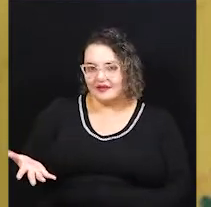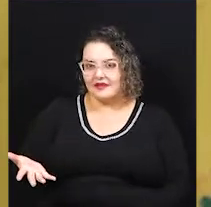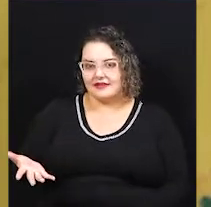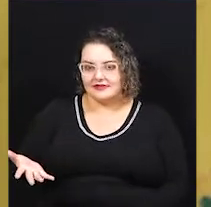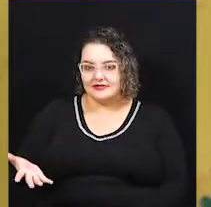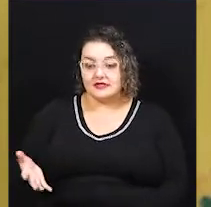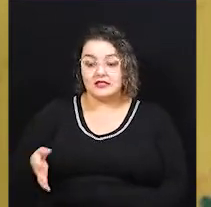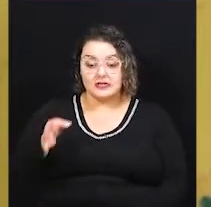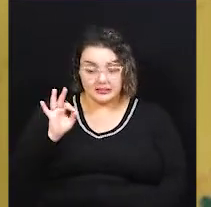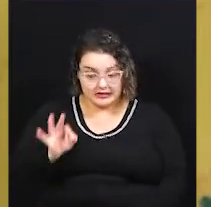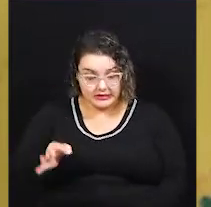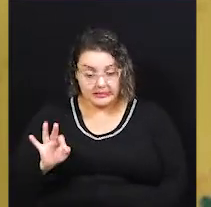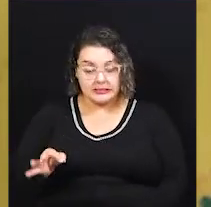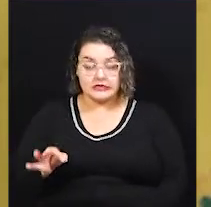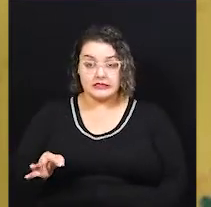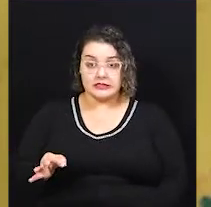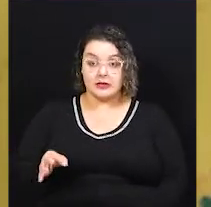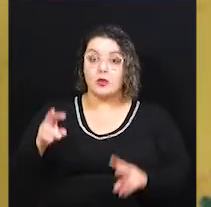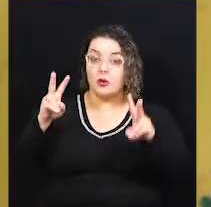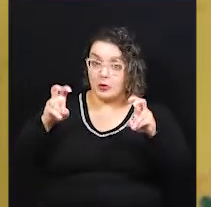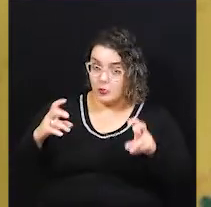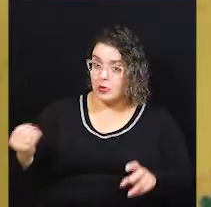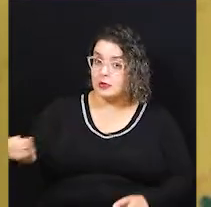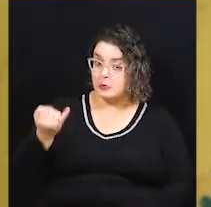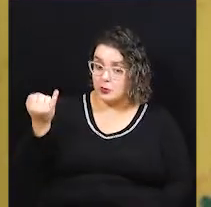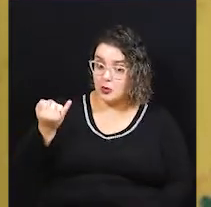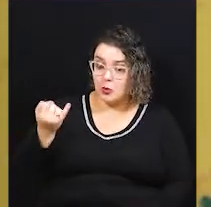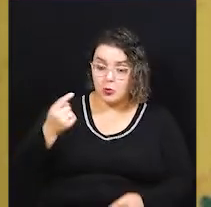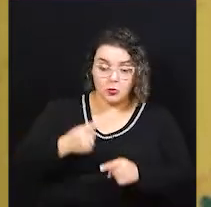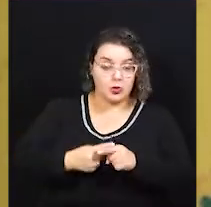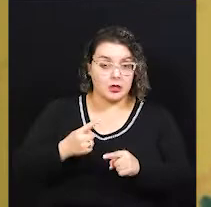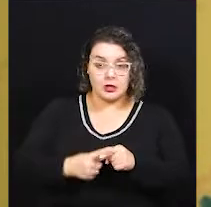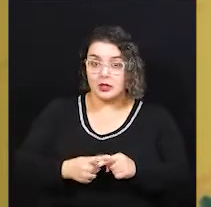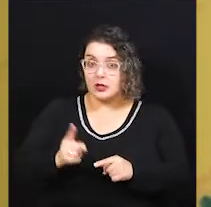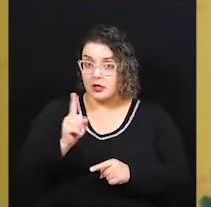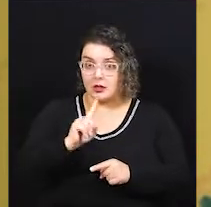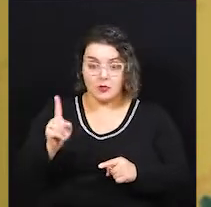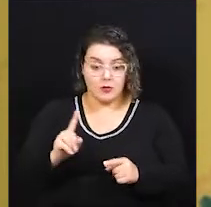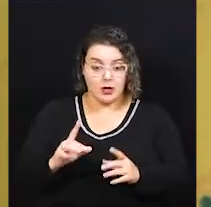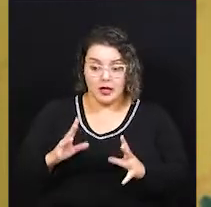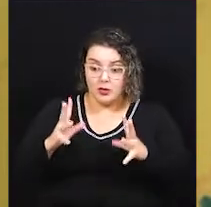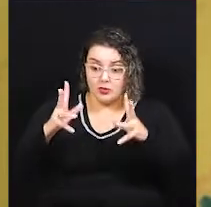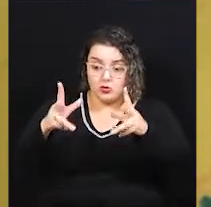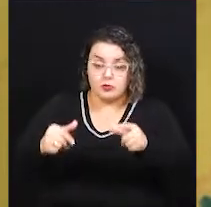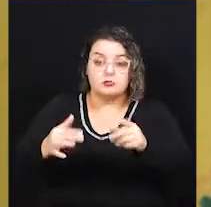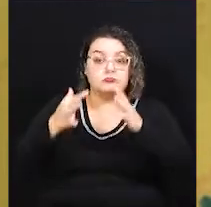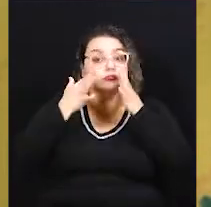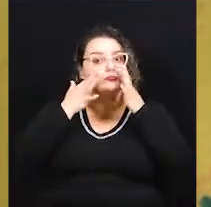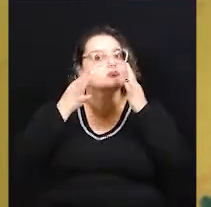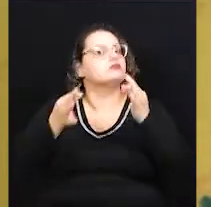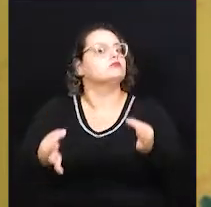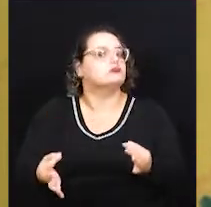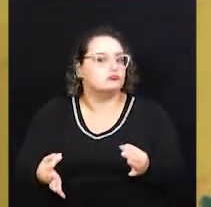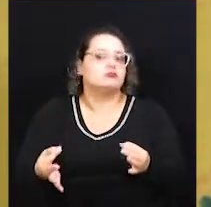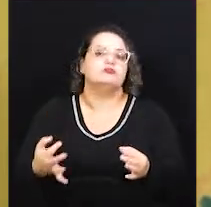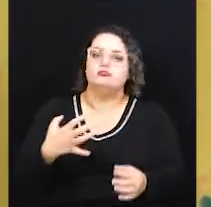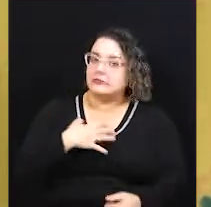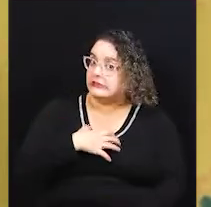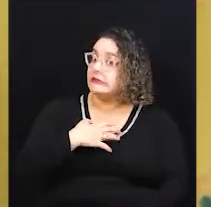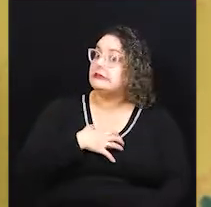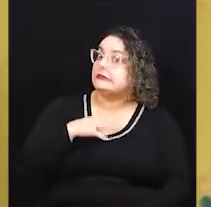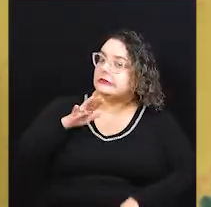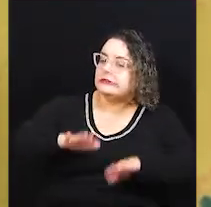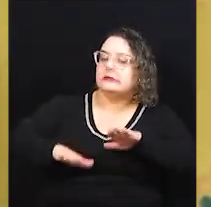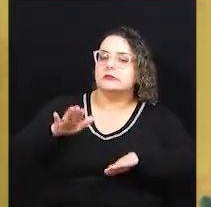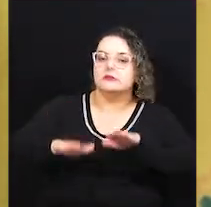é certamente um assunto muito importante porque não é todo mundo que dá a devida atenção para isso e acaba muitas vezes, não